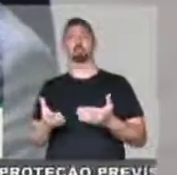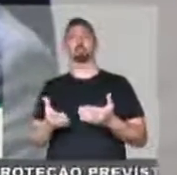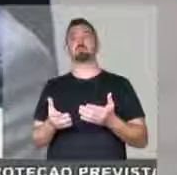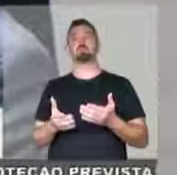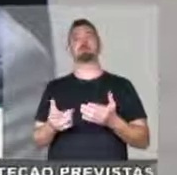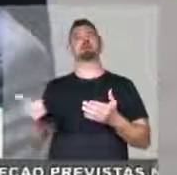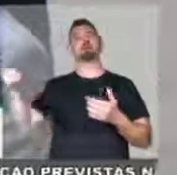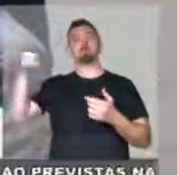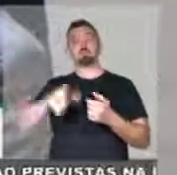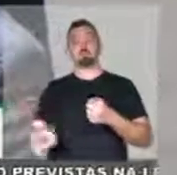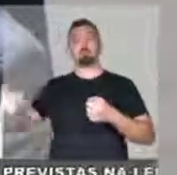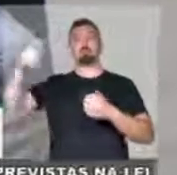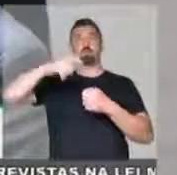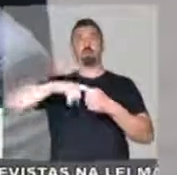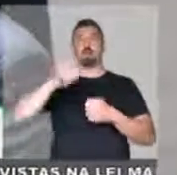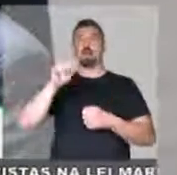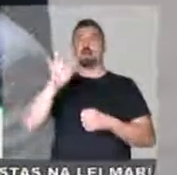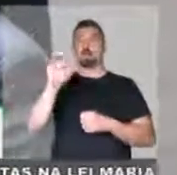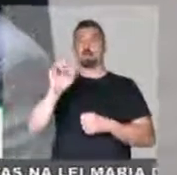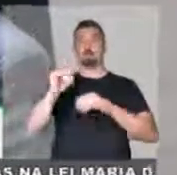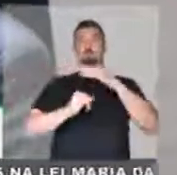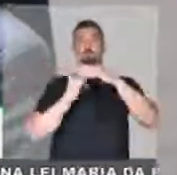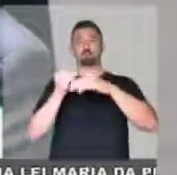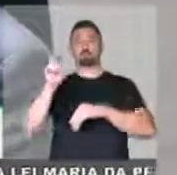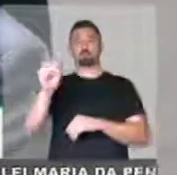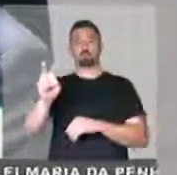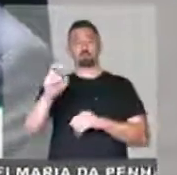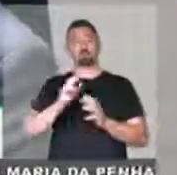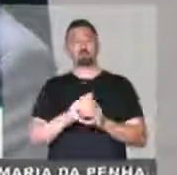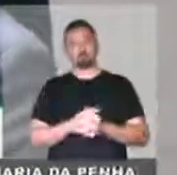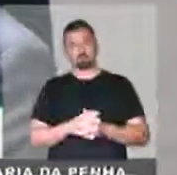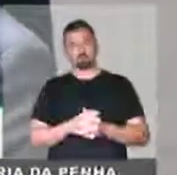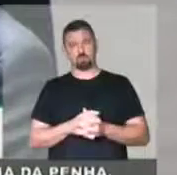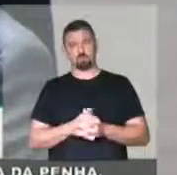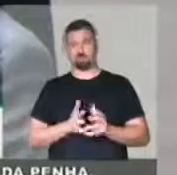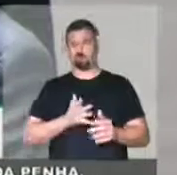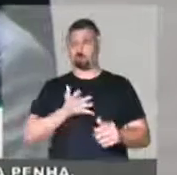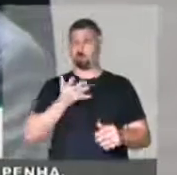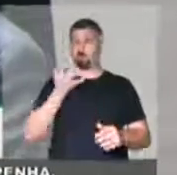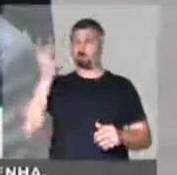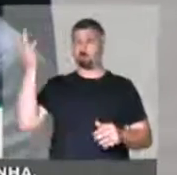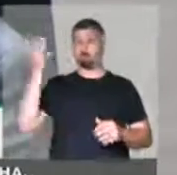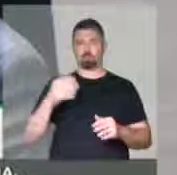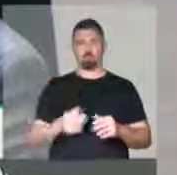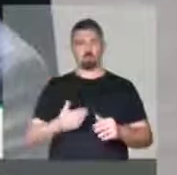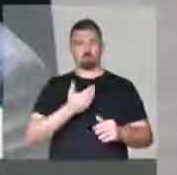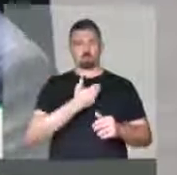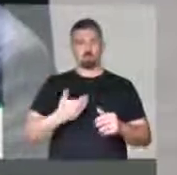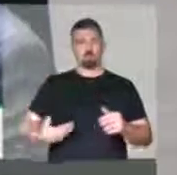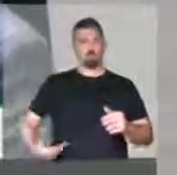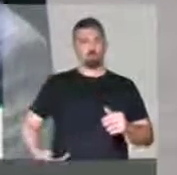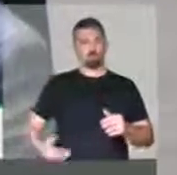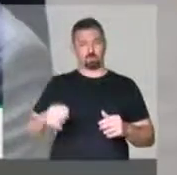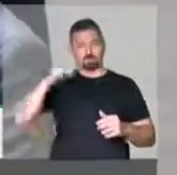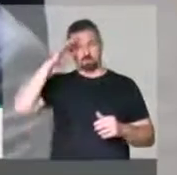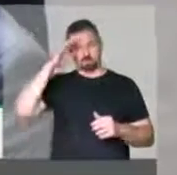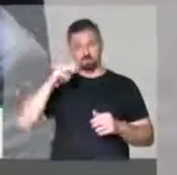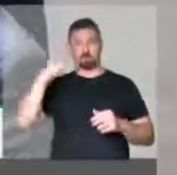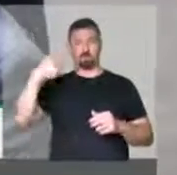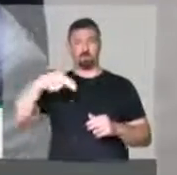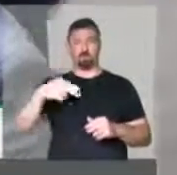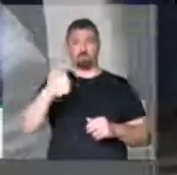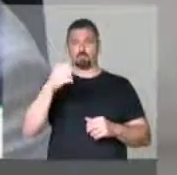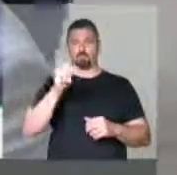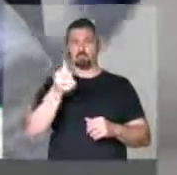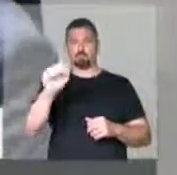seja reinstituído o ato institucional número 5, nefasto ato da ditadura militar em dezembro